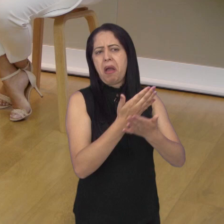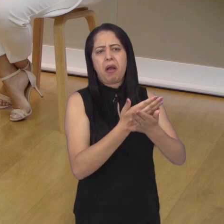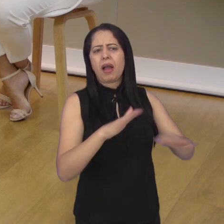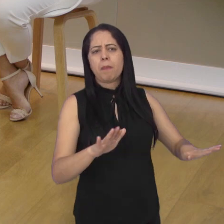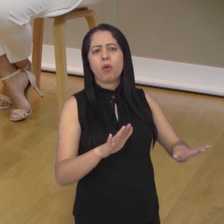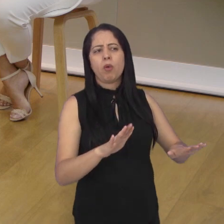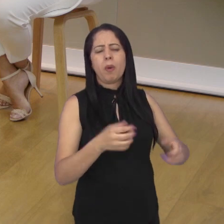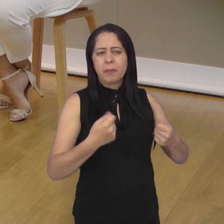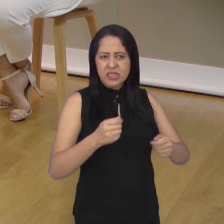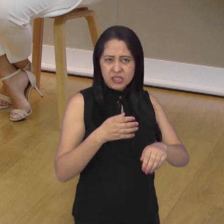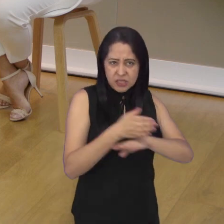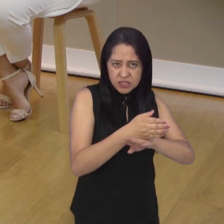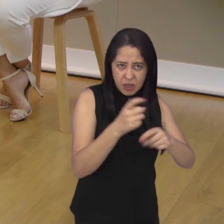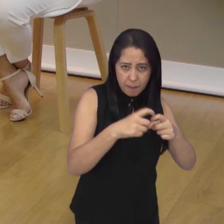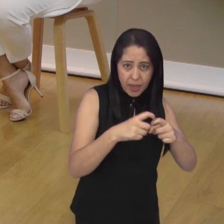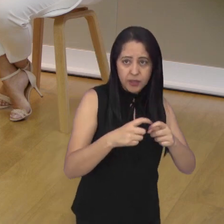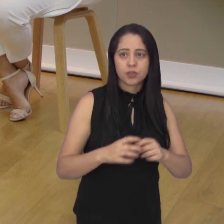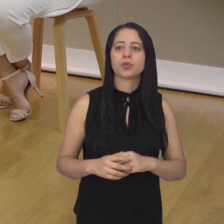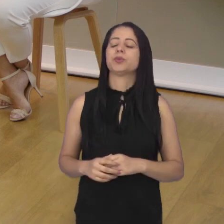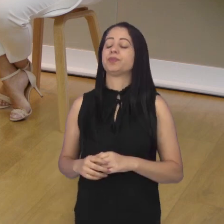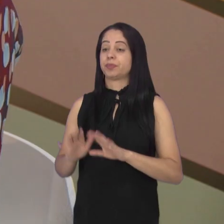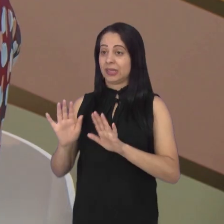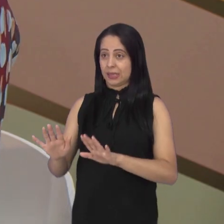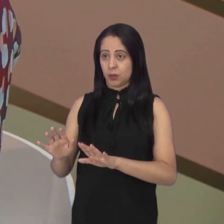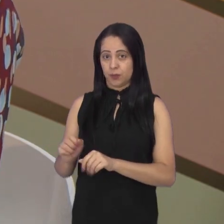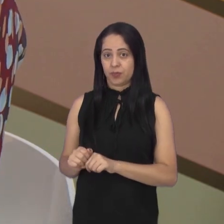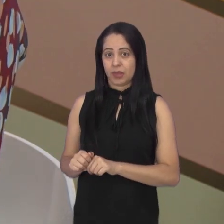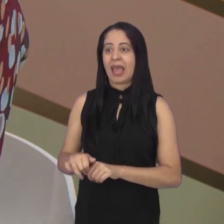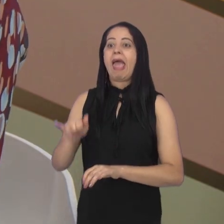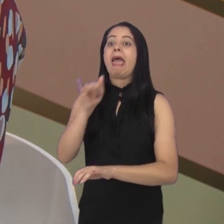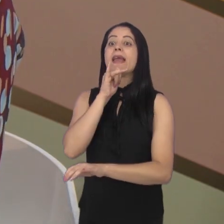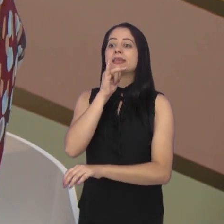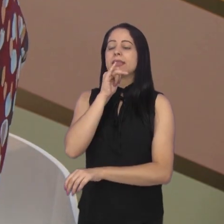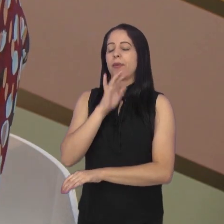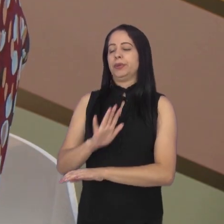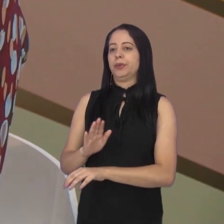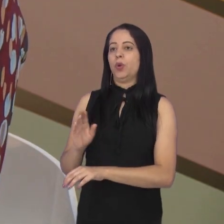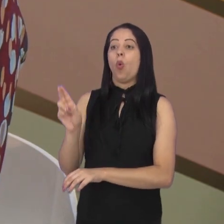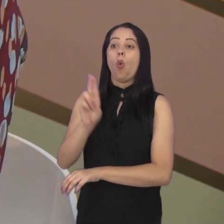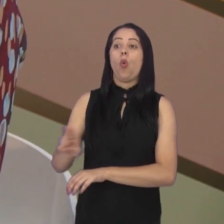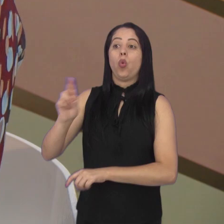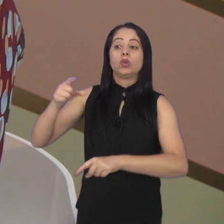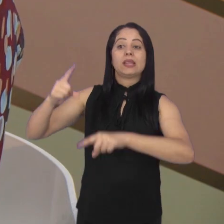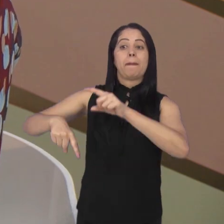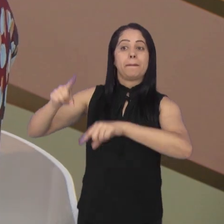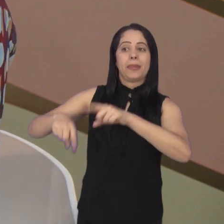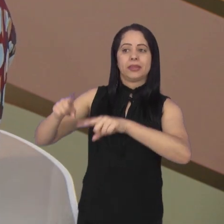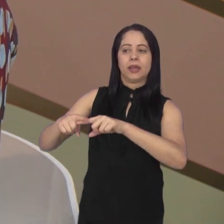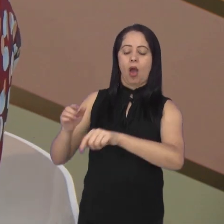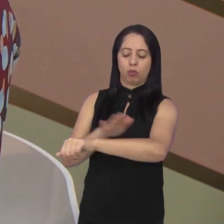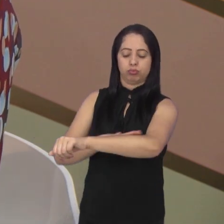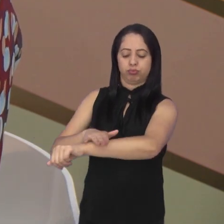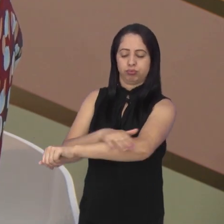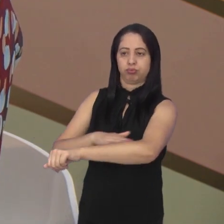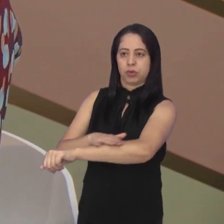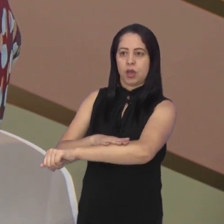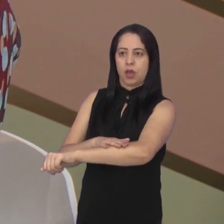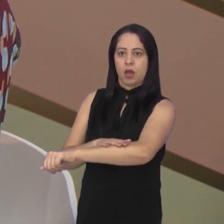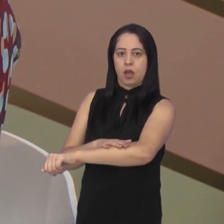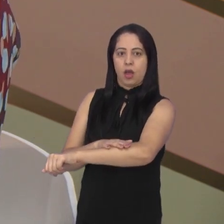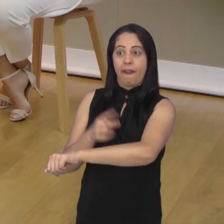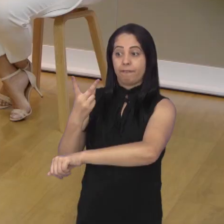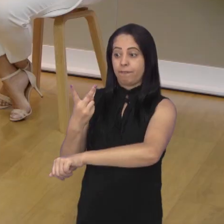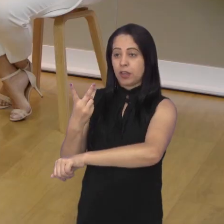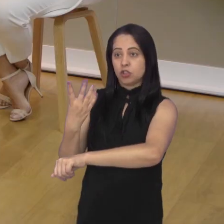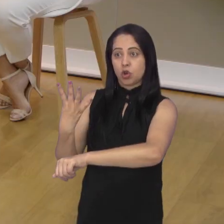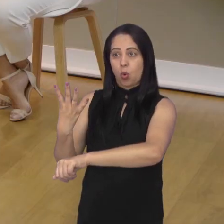As dermatites de contato, elas podem aparecer de 24 a 48 horas depois da exposição que eu tive ali daquele produto. Nossa, mas aí